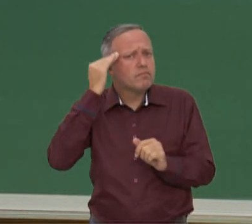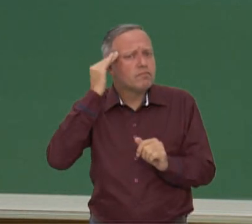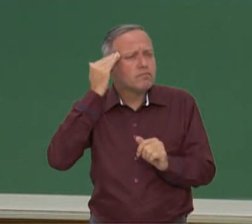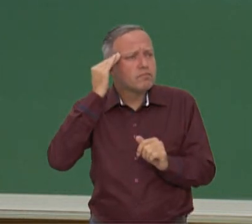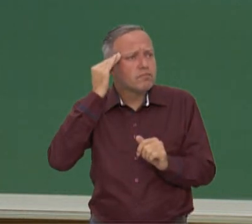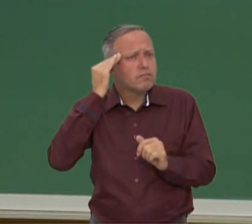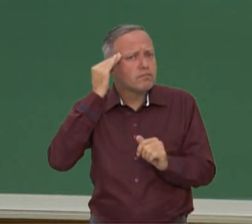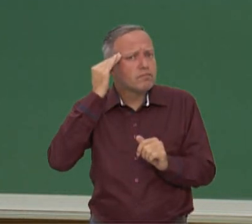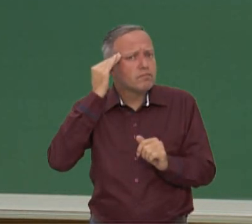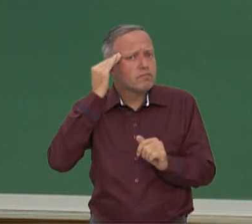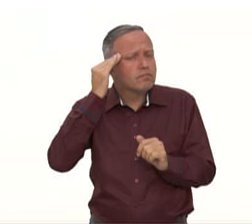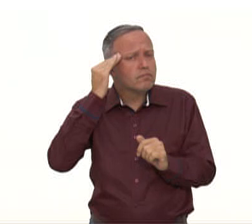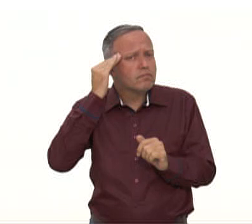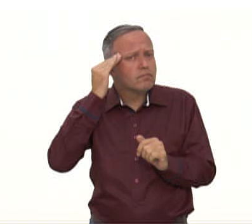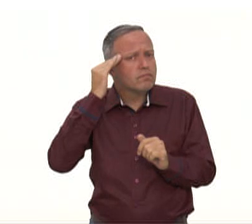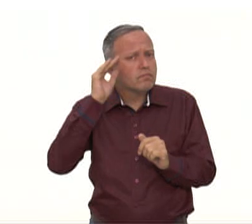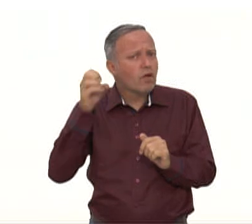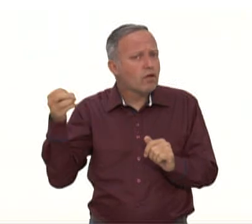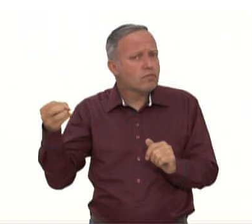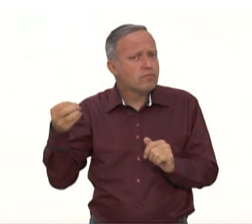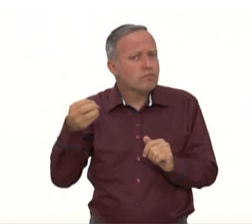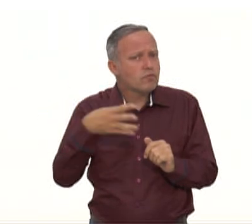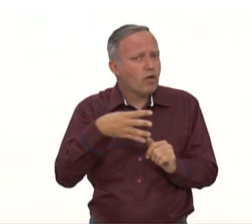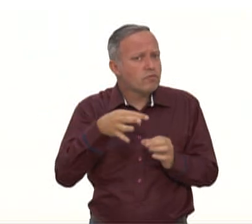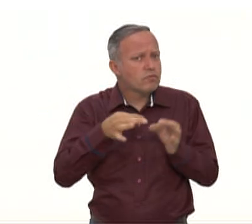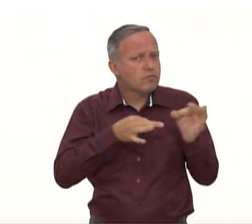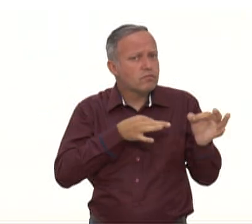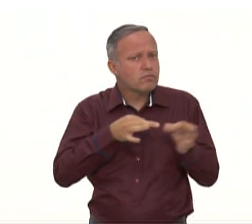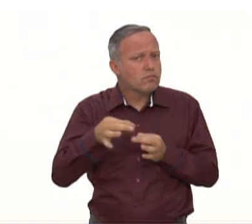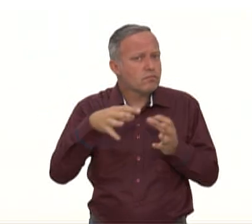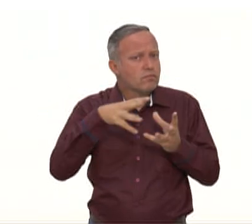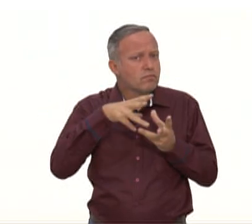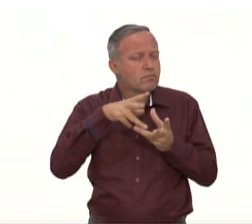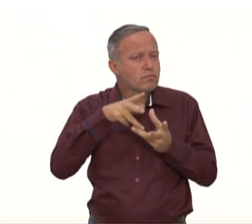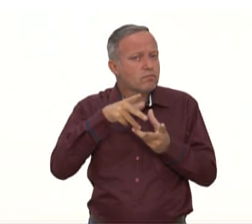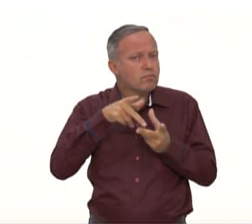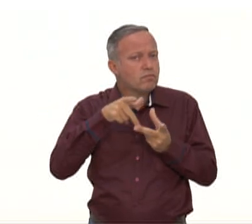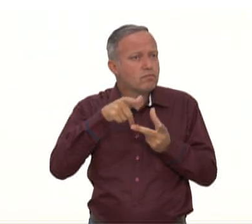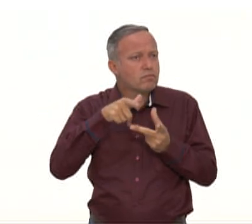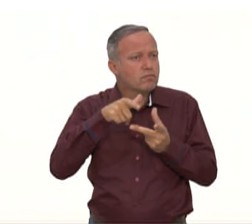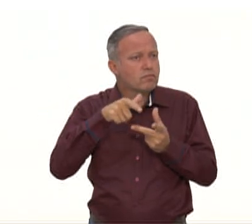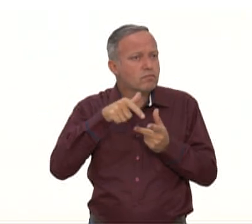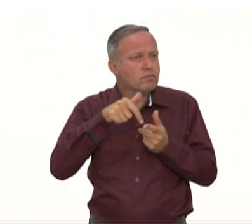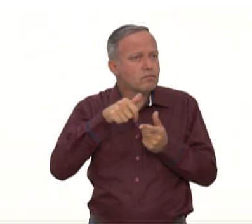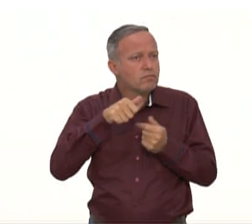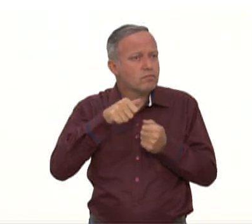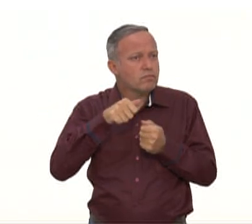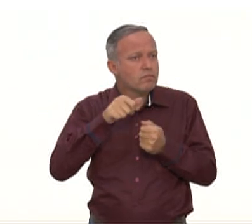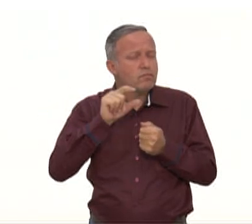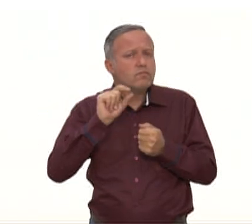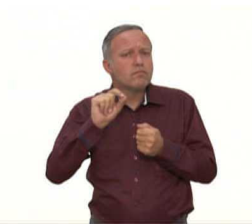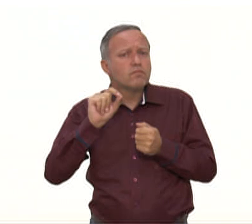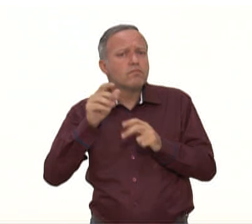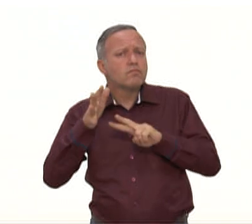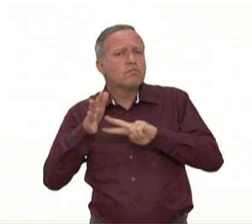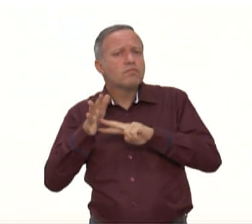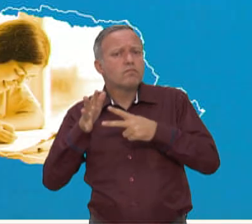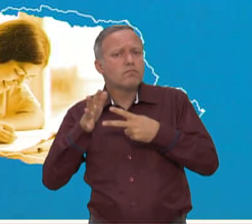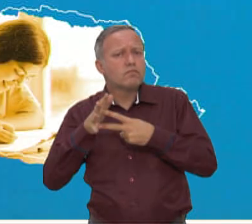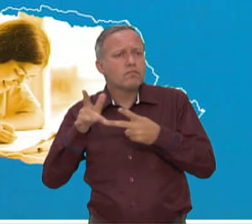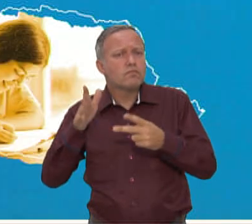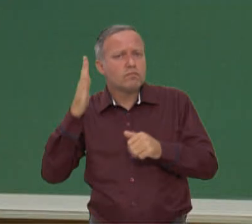imagem representa dentro da nova ordem mundial, desse conceito de ordem mundial, certo?